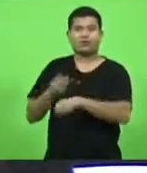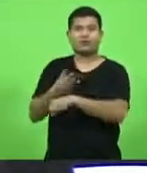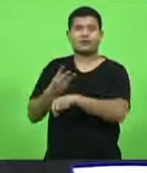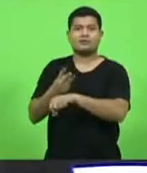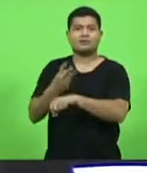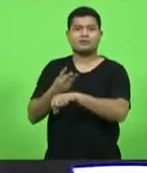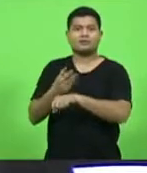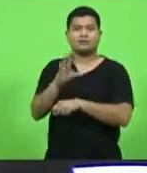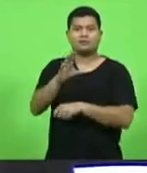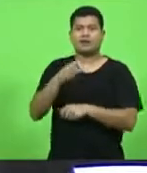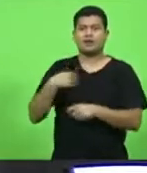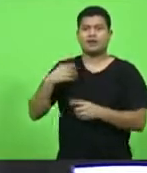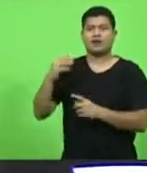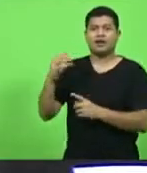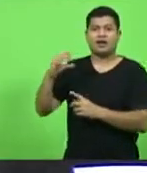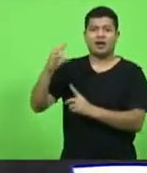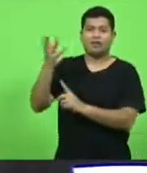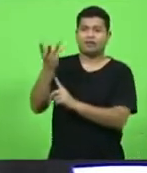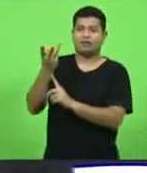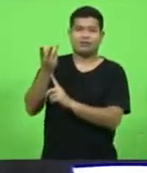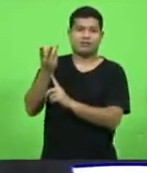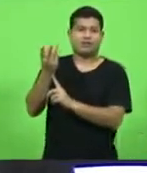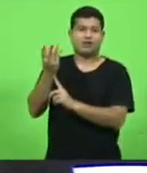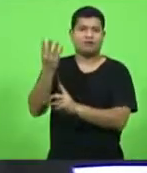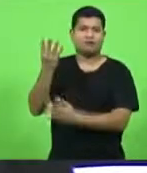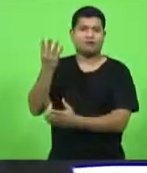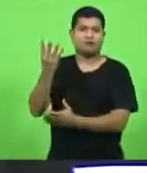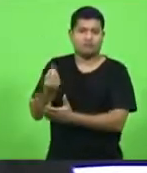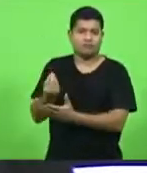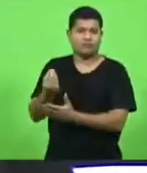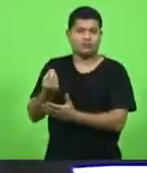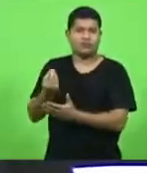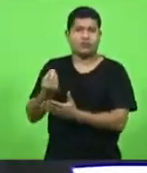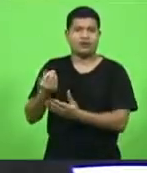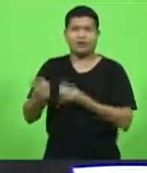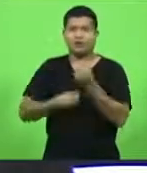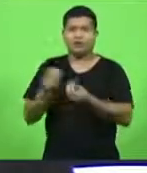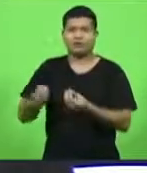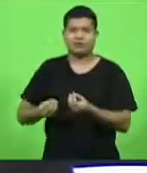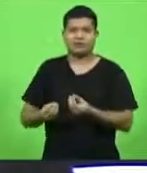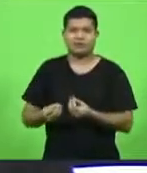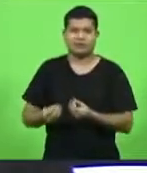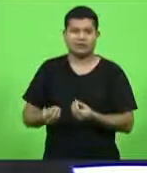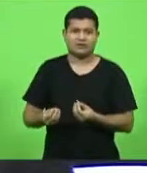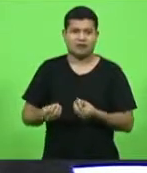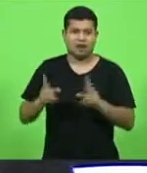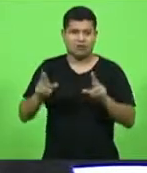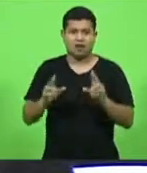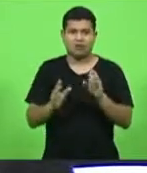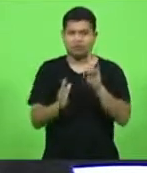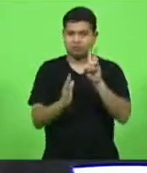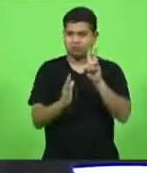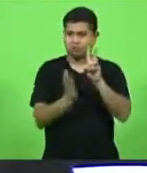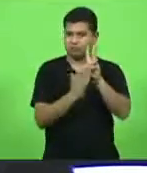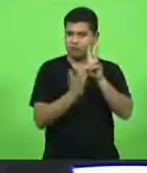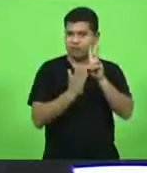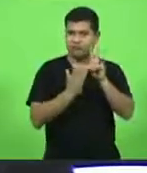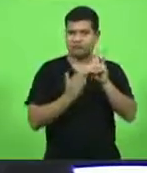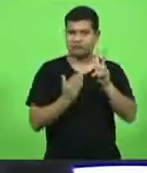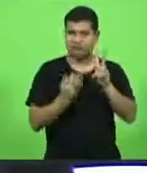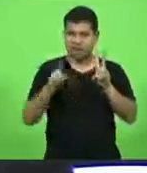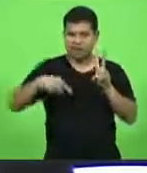como é que eles fazem para se comunicar é sinal de fumaça chegam lá o médico